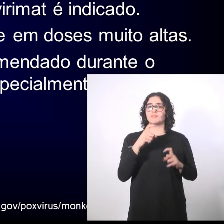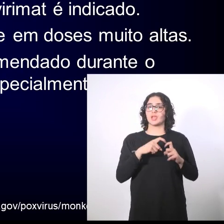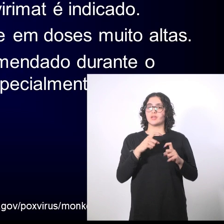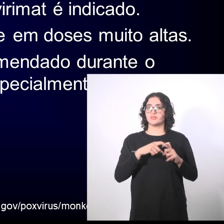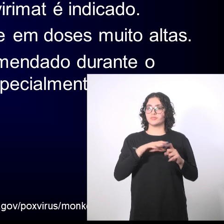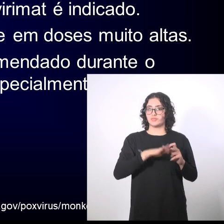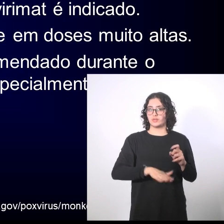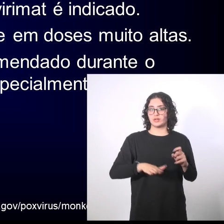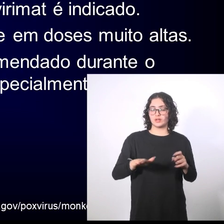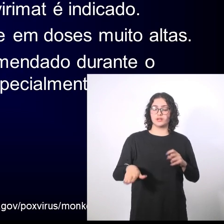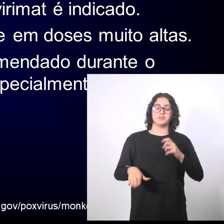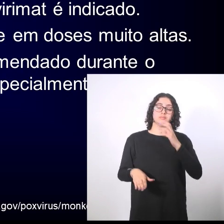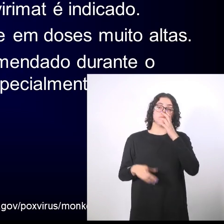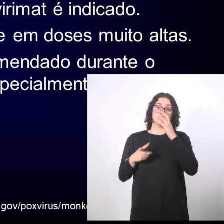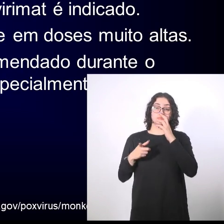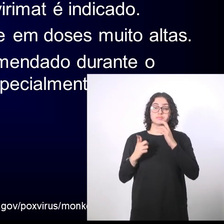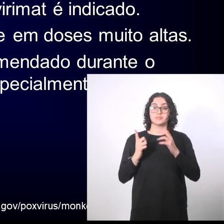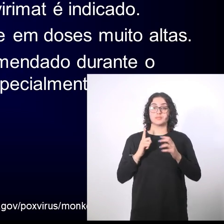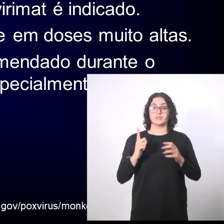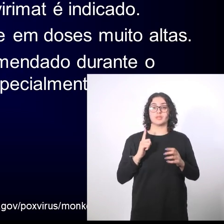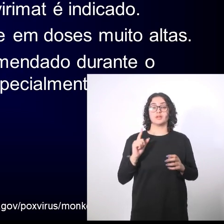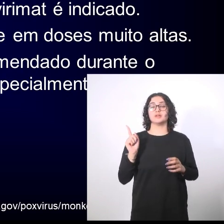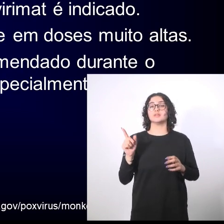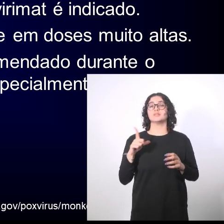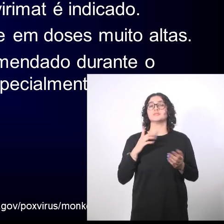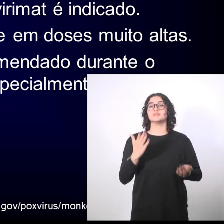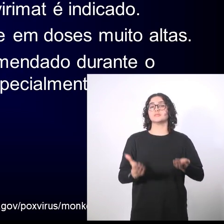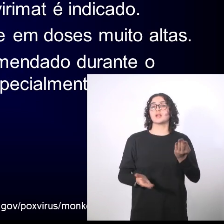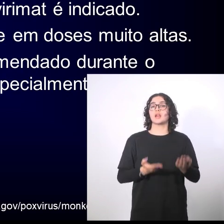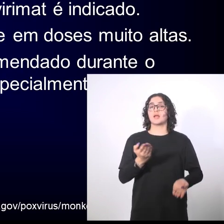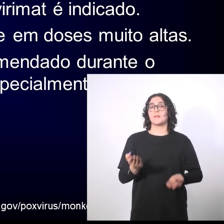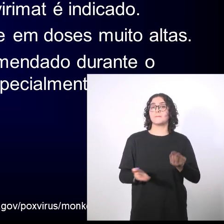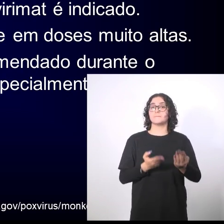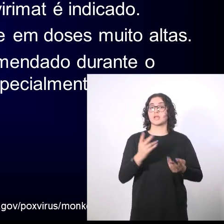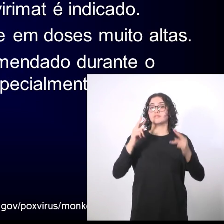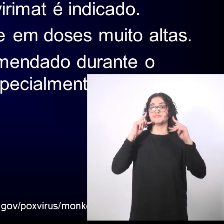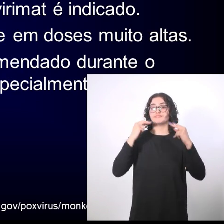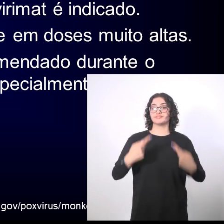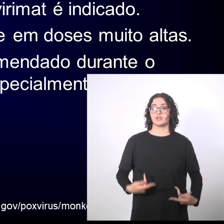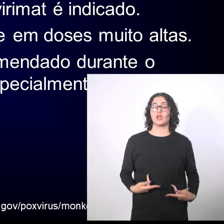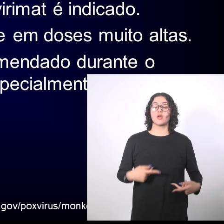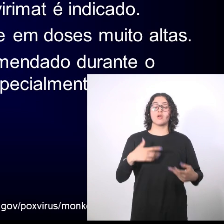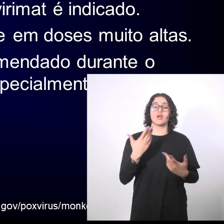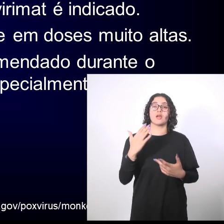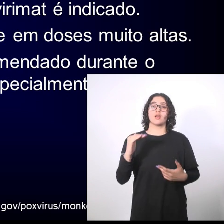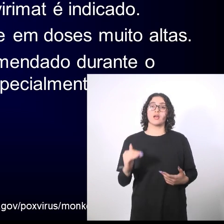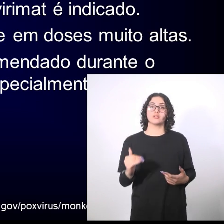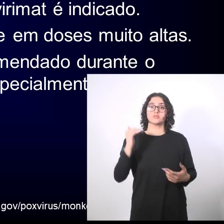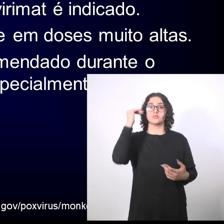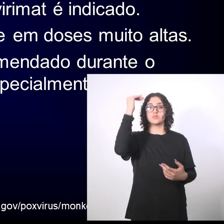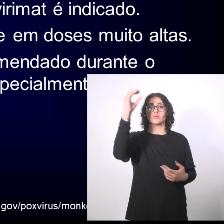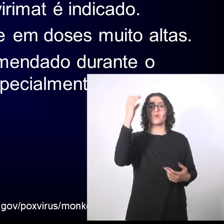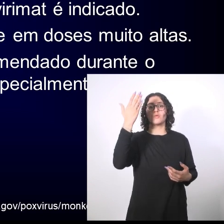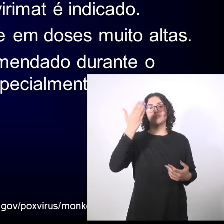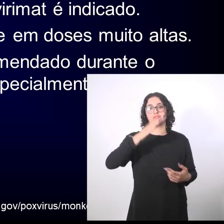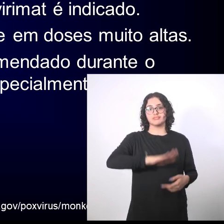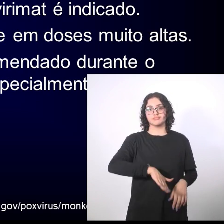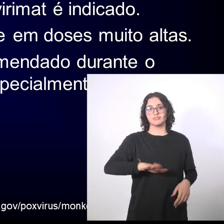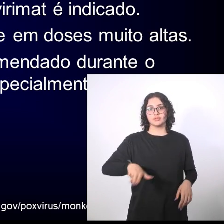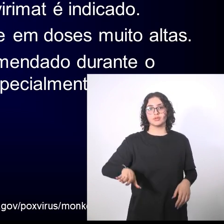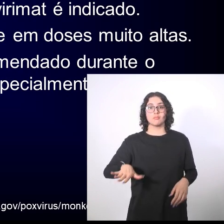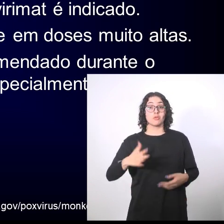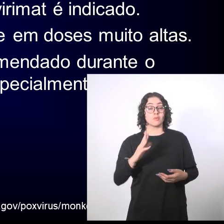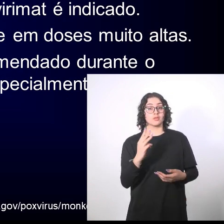Então, ele está indicado para o tratamento da varíola humana, tanto em adultos como pacientes pediátricos com pelo menos